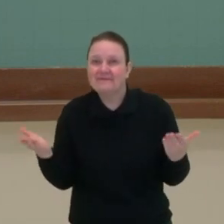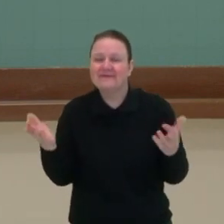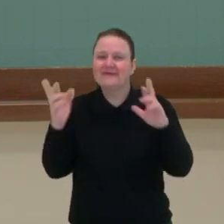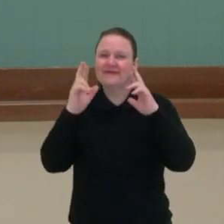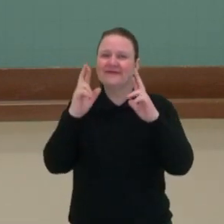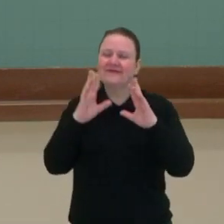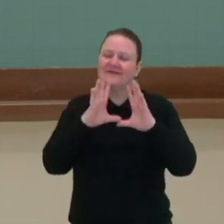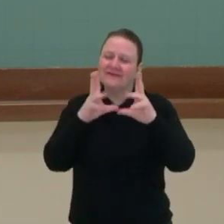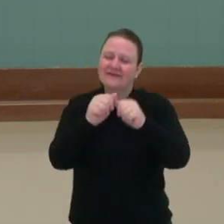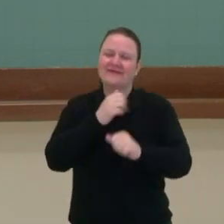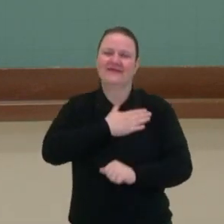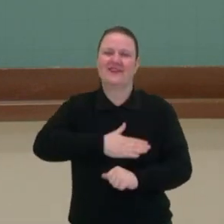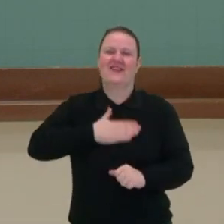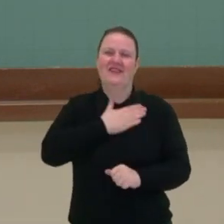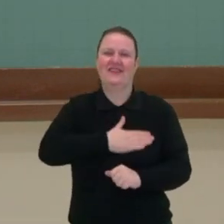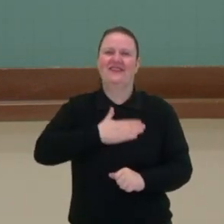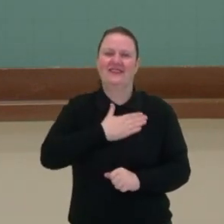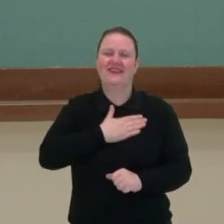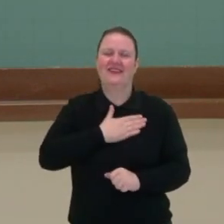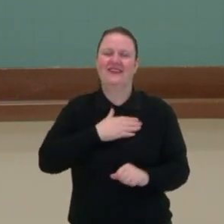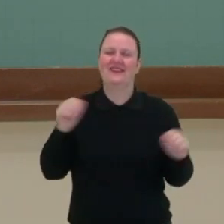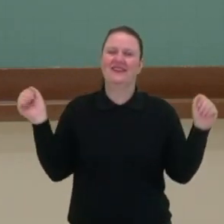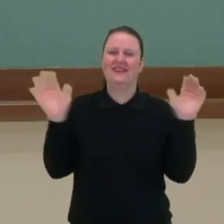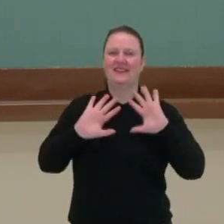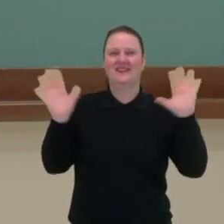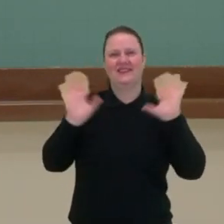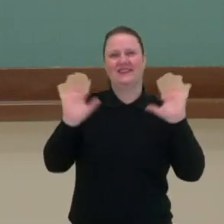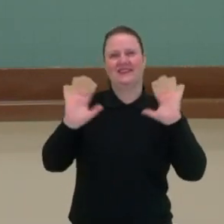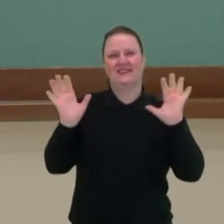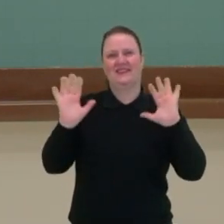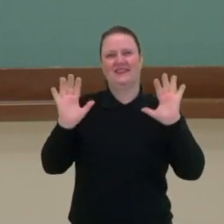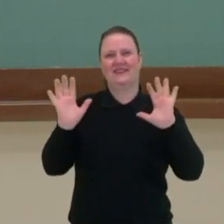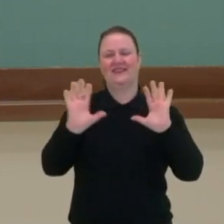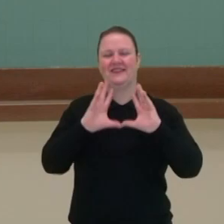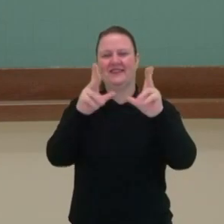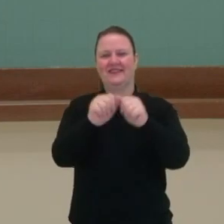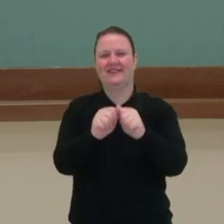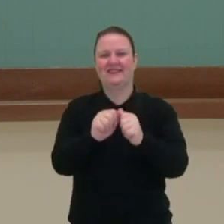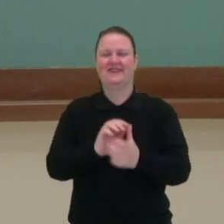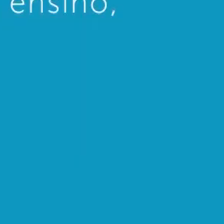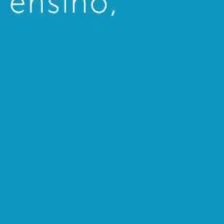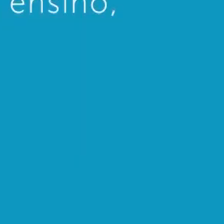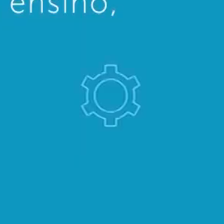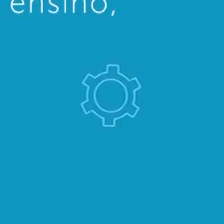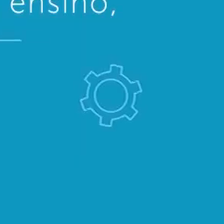Ficamos por aqui nessa aula. Bons estudos para você. Tchau, povo!